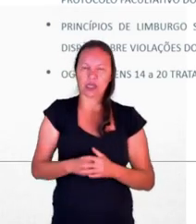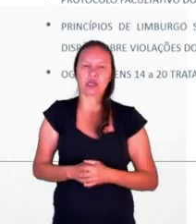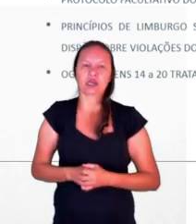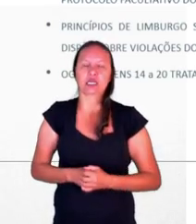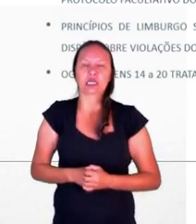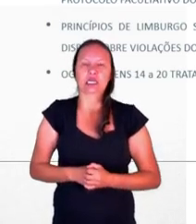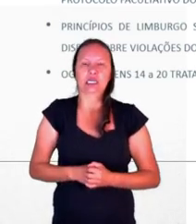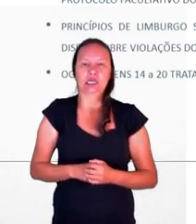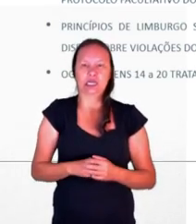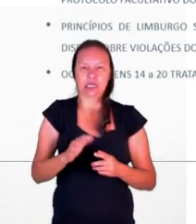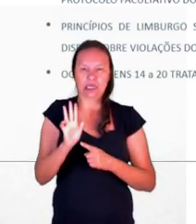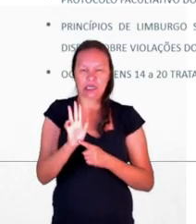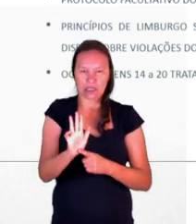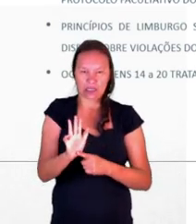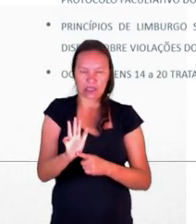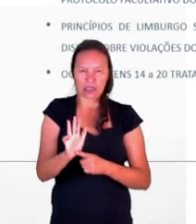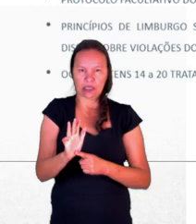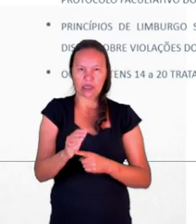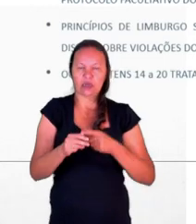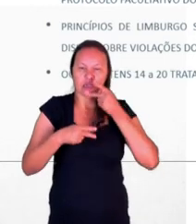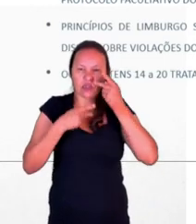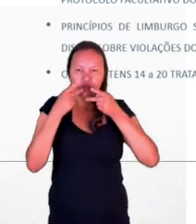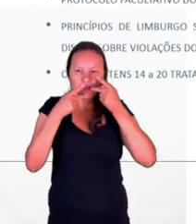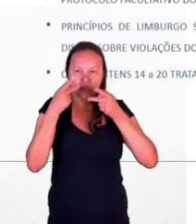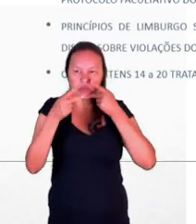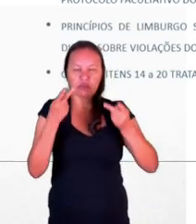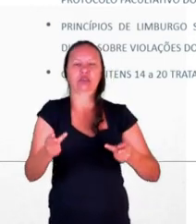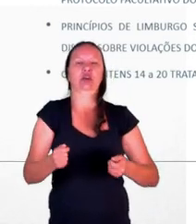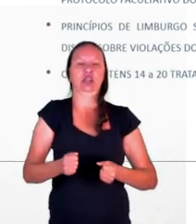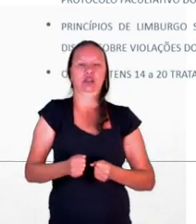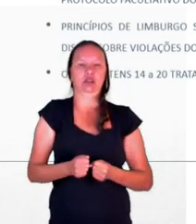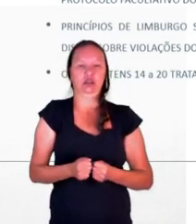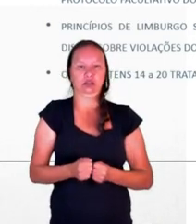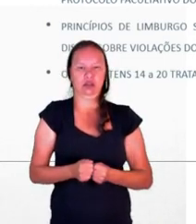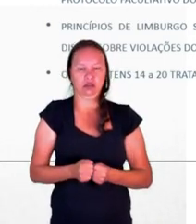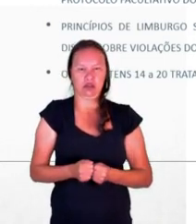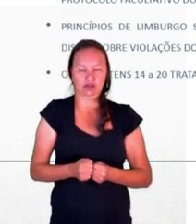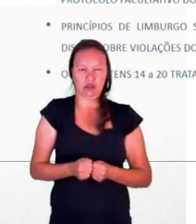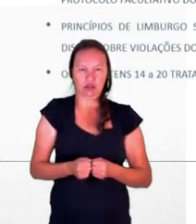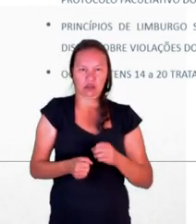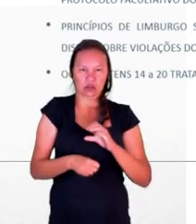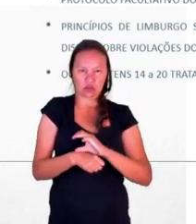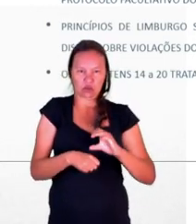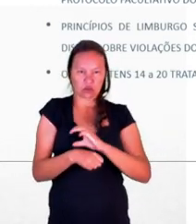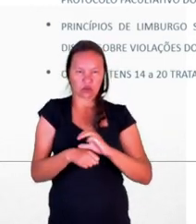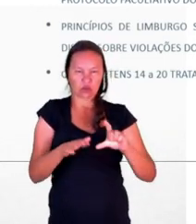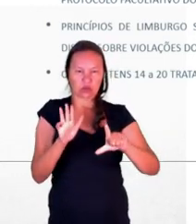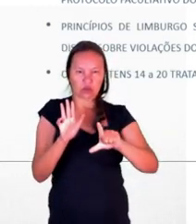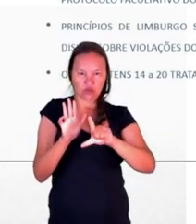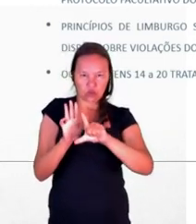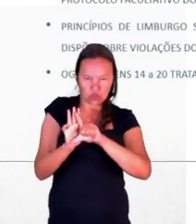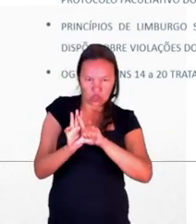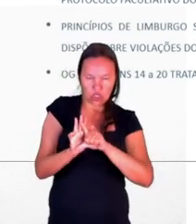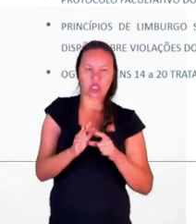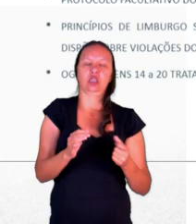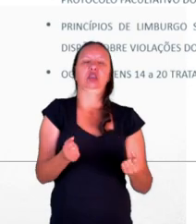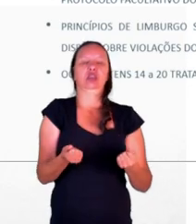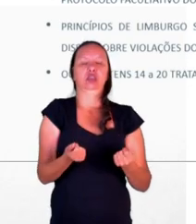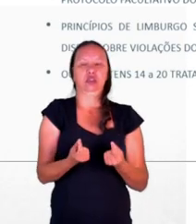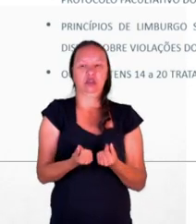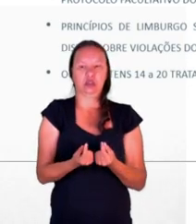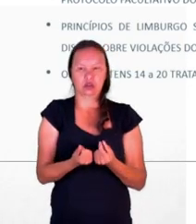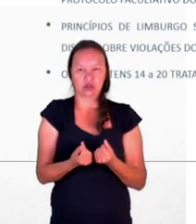ã recomendação do comitê dos direitos econômicos sociais e